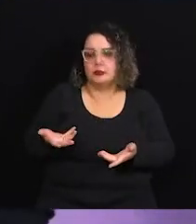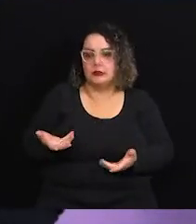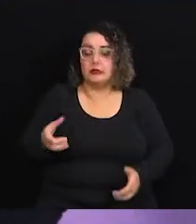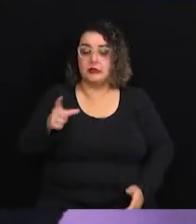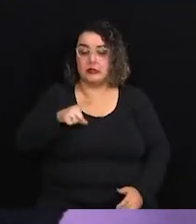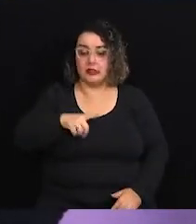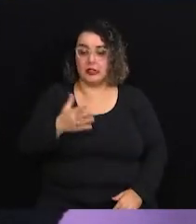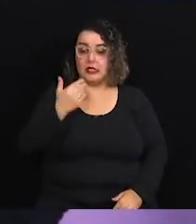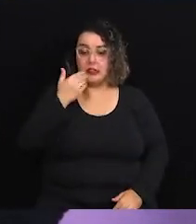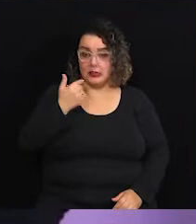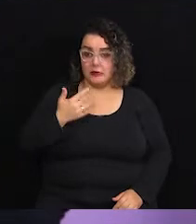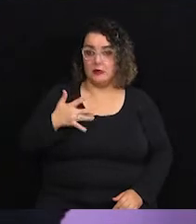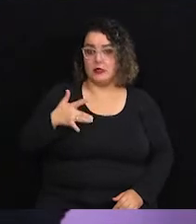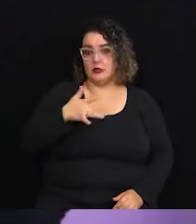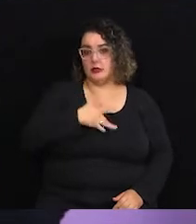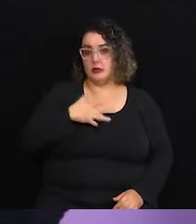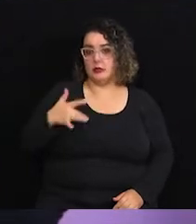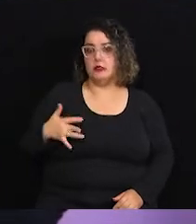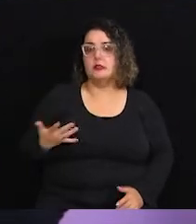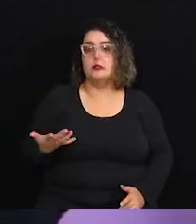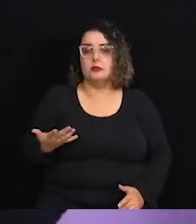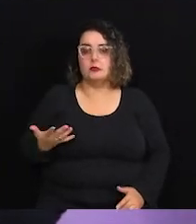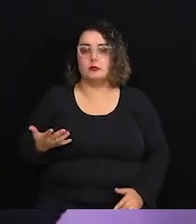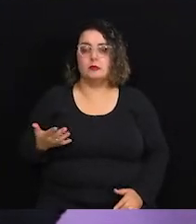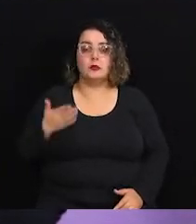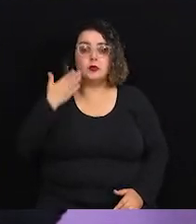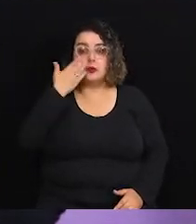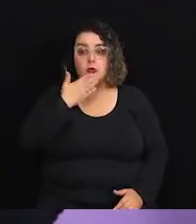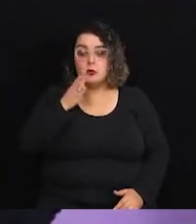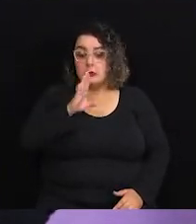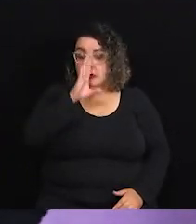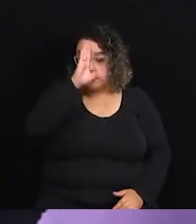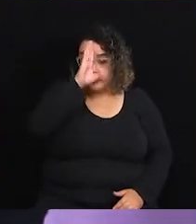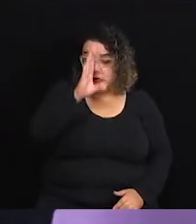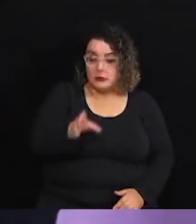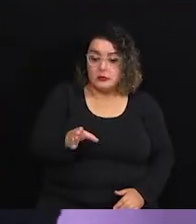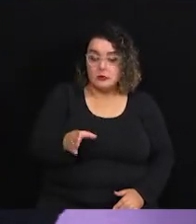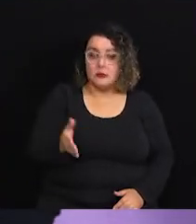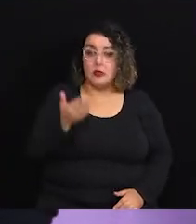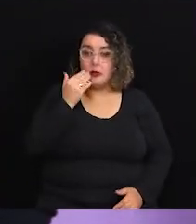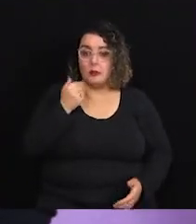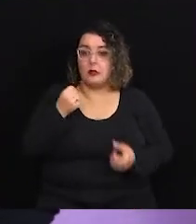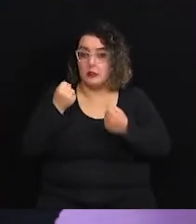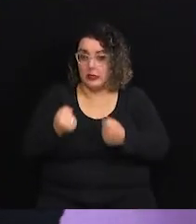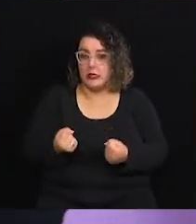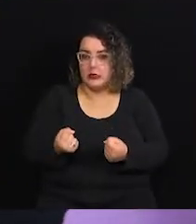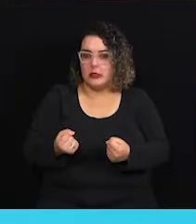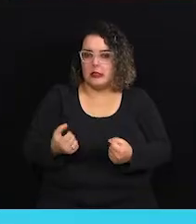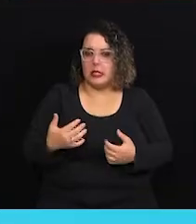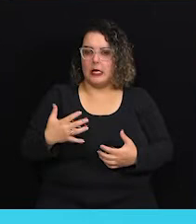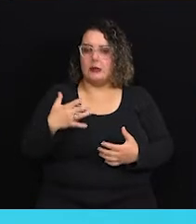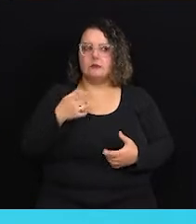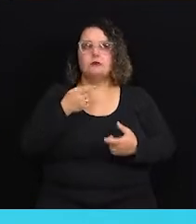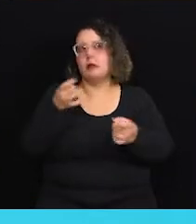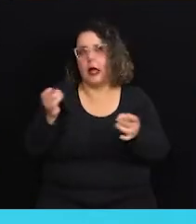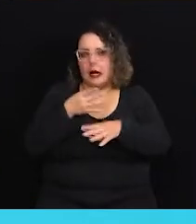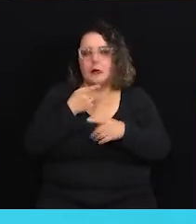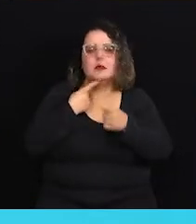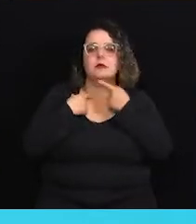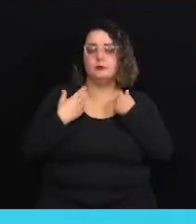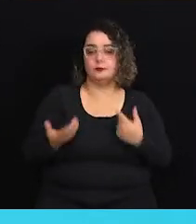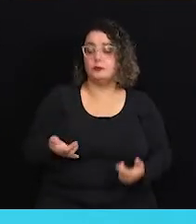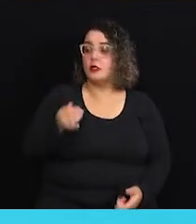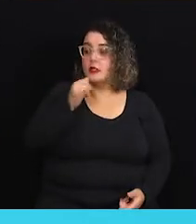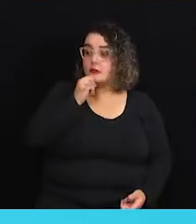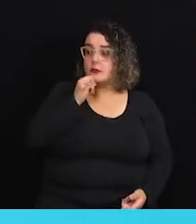saudáveis que dão essa sensação de saciedade, do doce principalmente, da comida mais pesada? Por exemplo, quando a gente